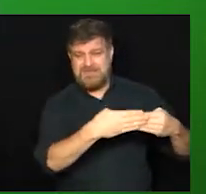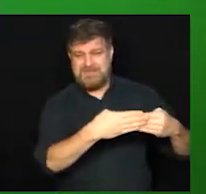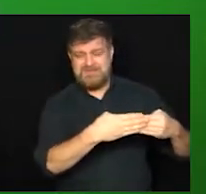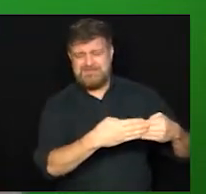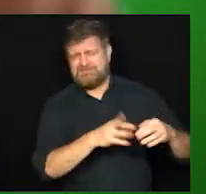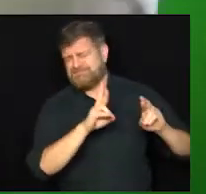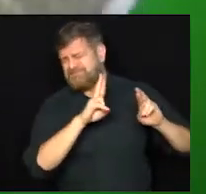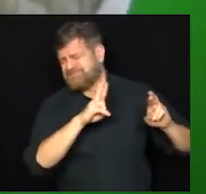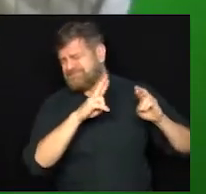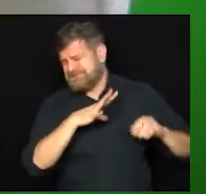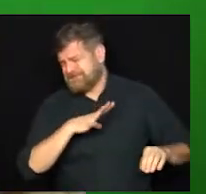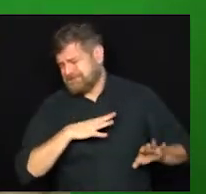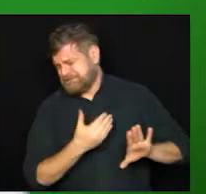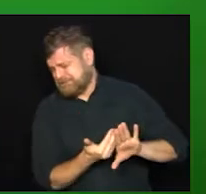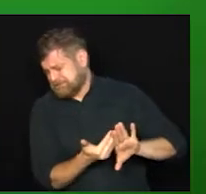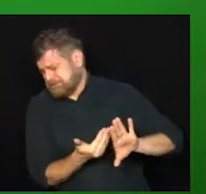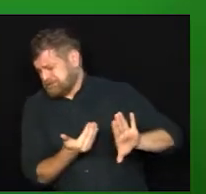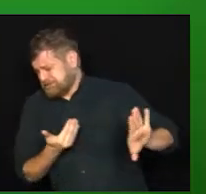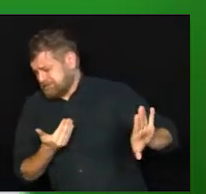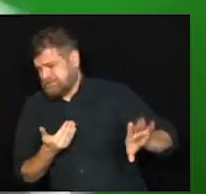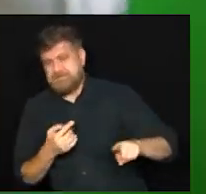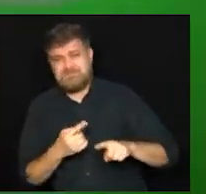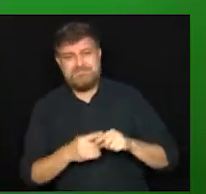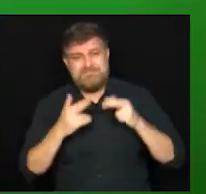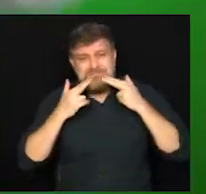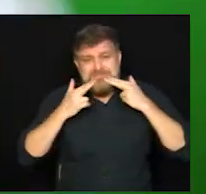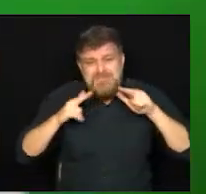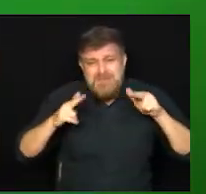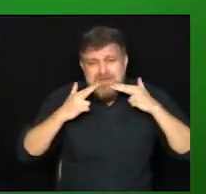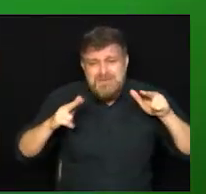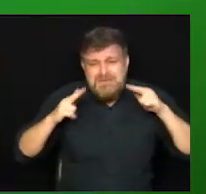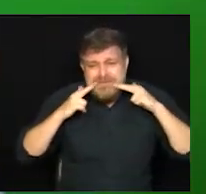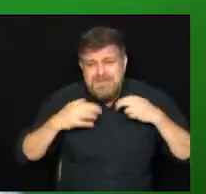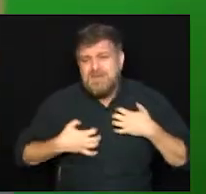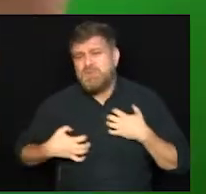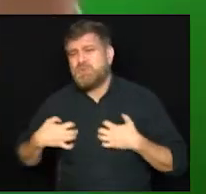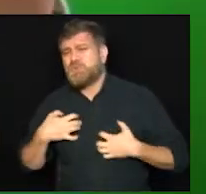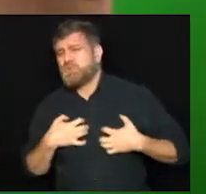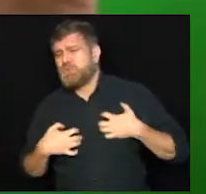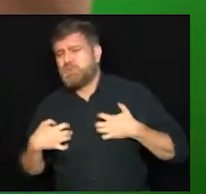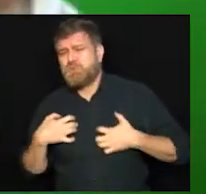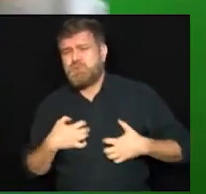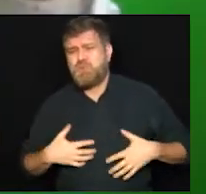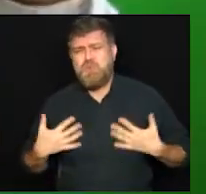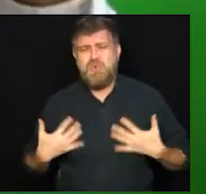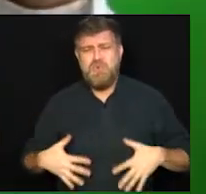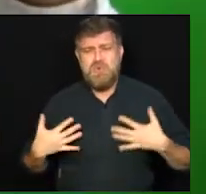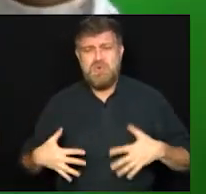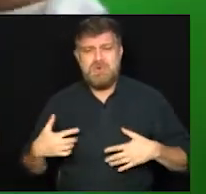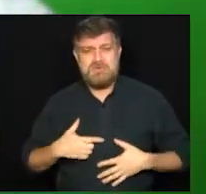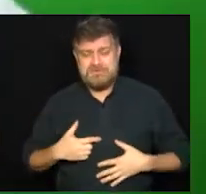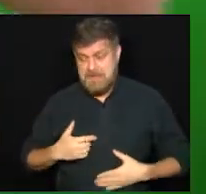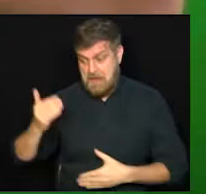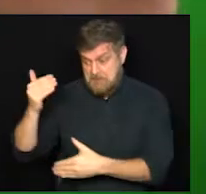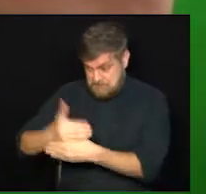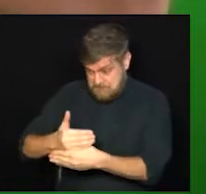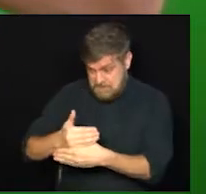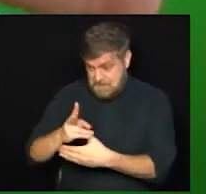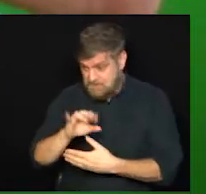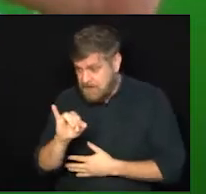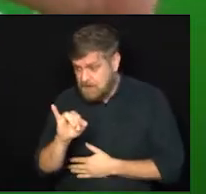para Campinas, porque essa notícia abala todo o setor. Olha que se fala, olha, vai fechar. Para